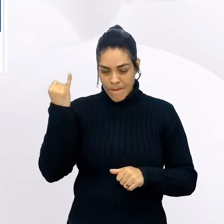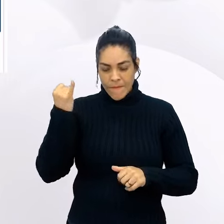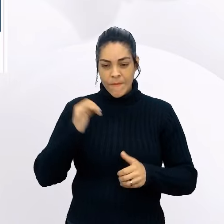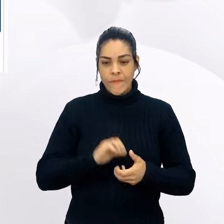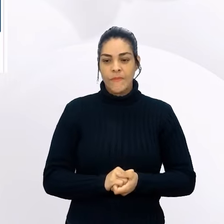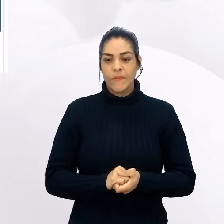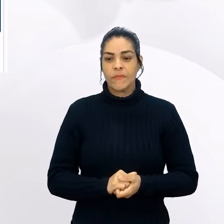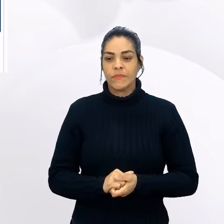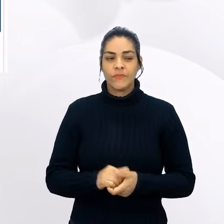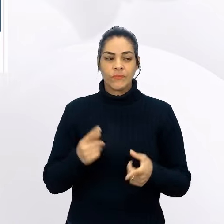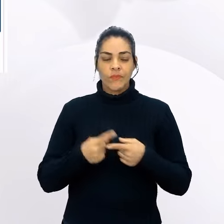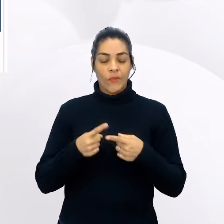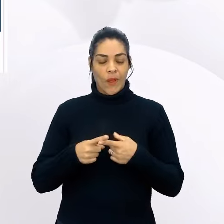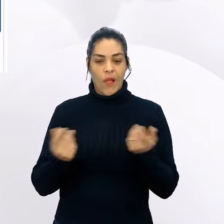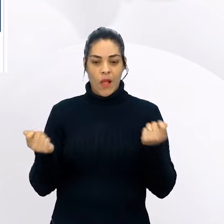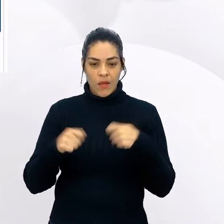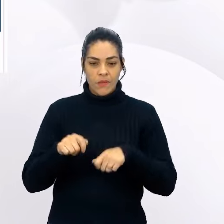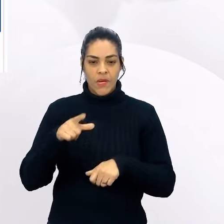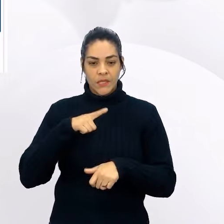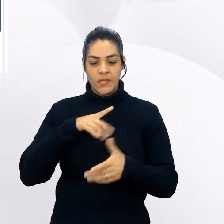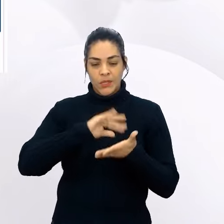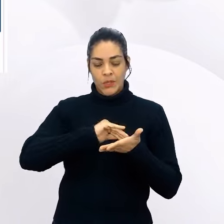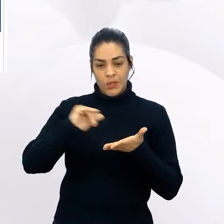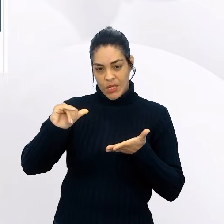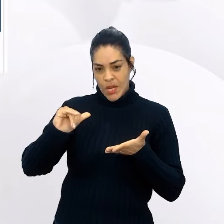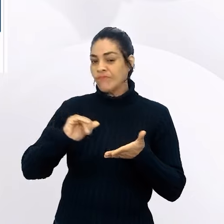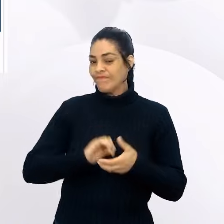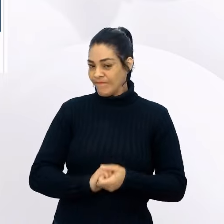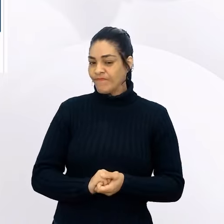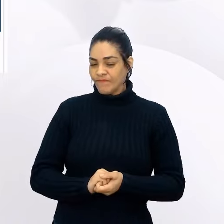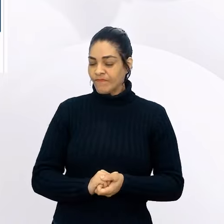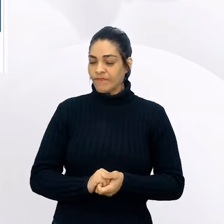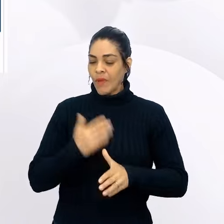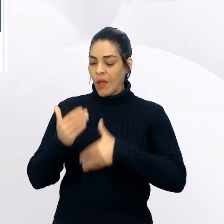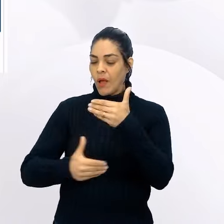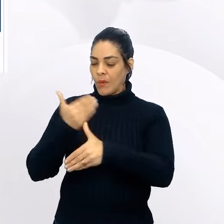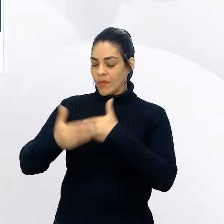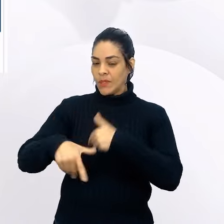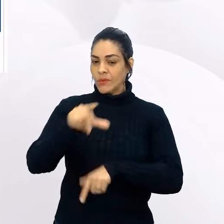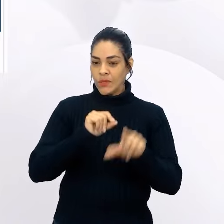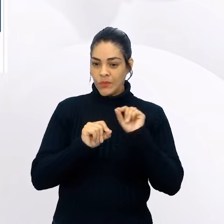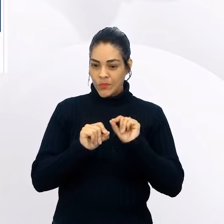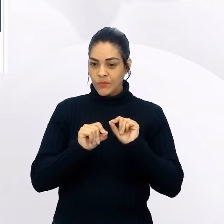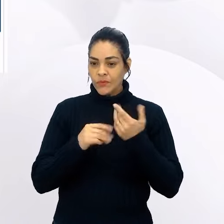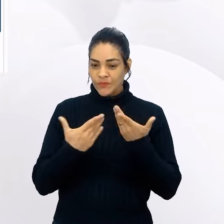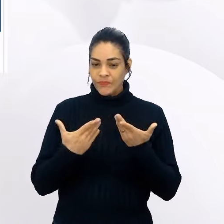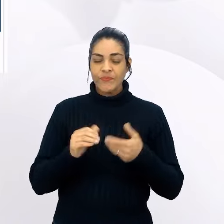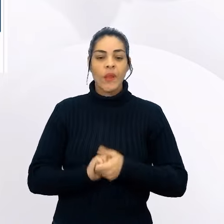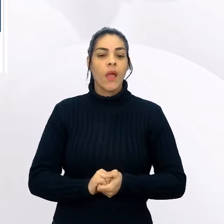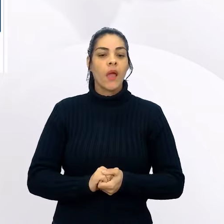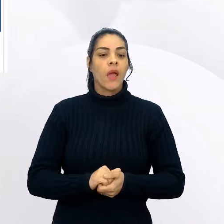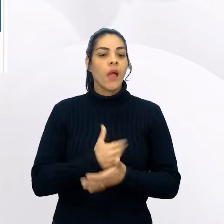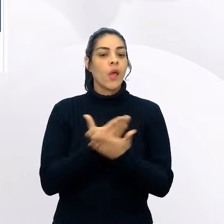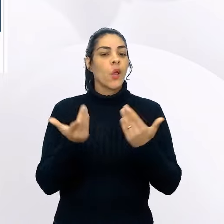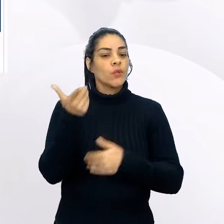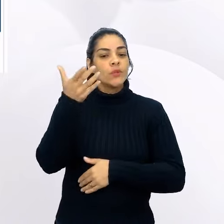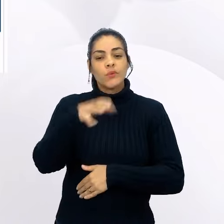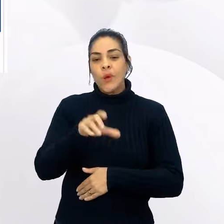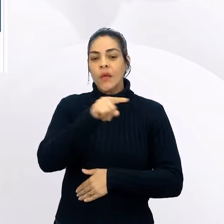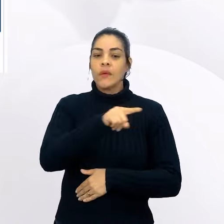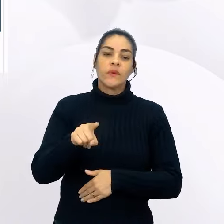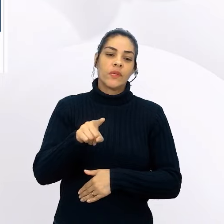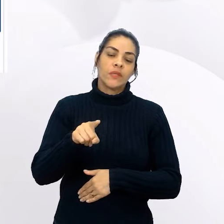muito importante, porque ele pode te desclassificar aí do processo seletivo. Né? E a gente não quer que você seja